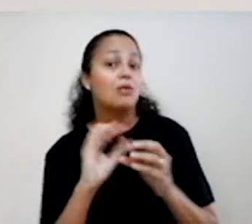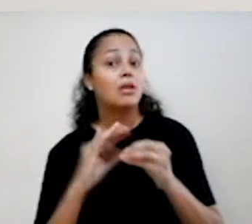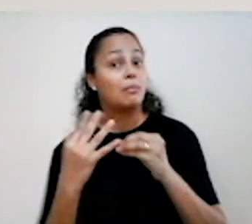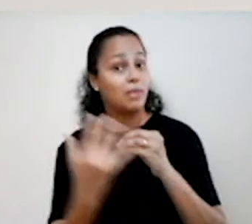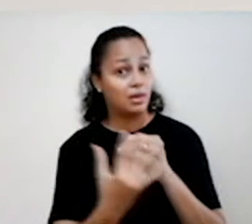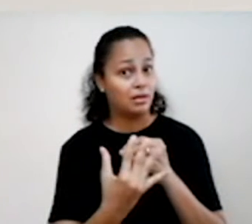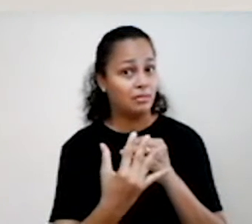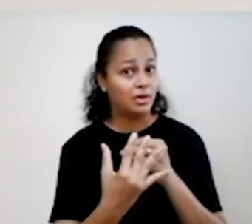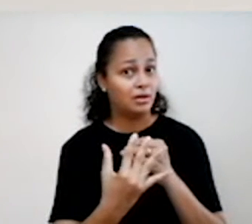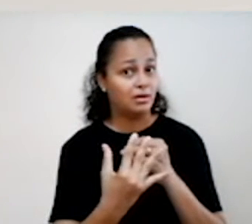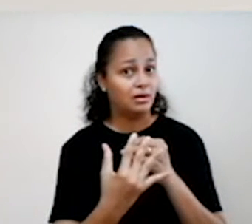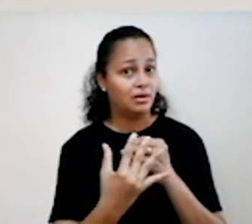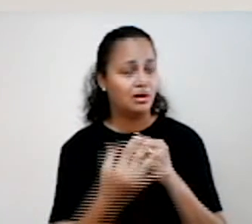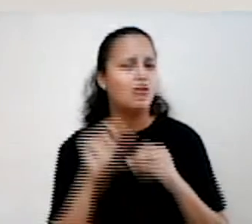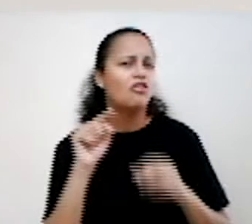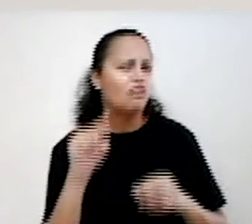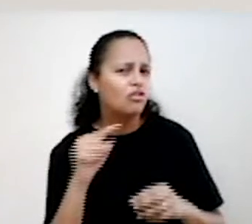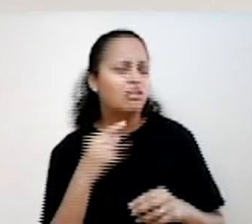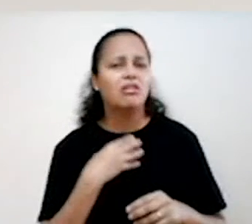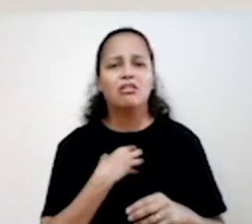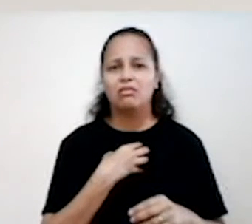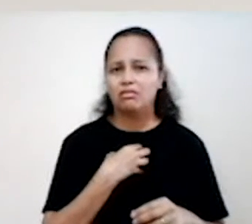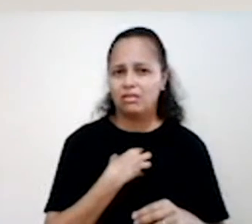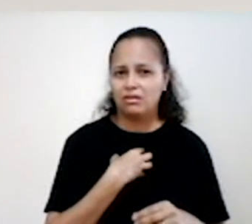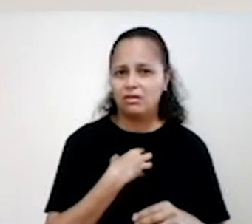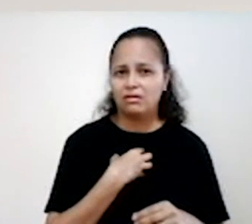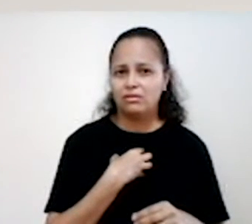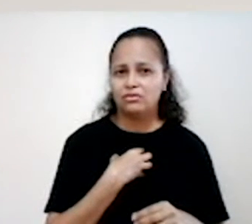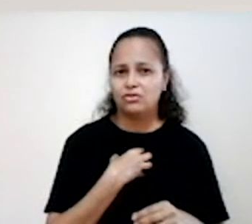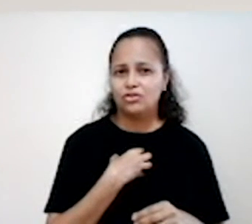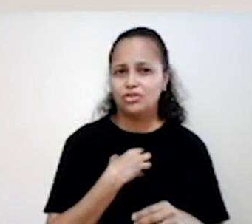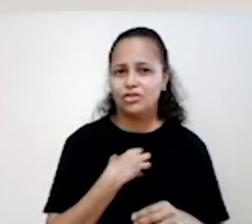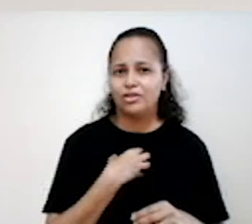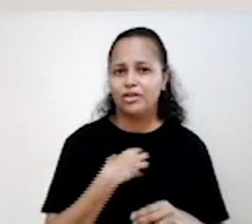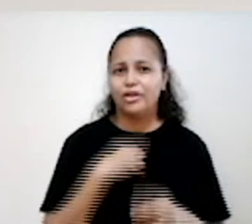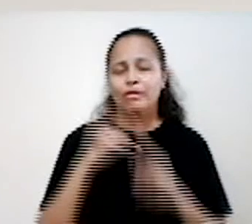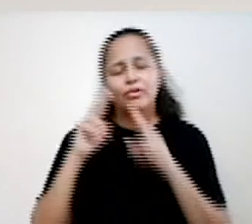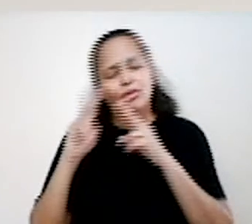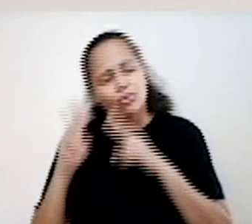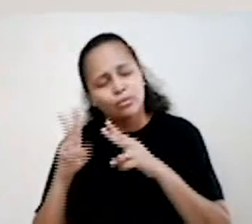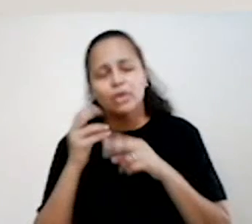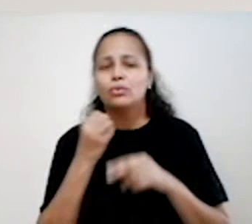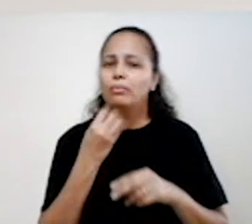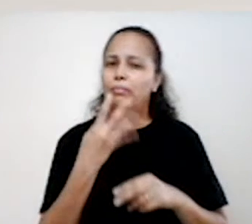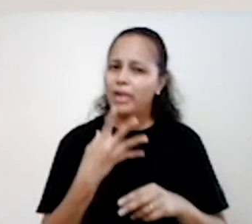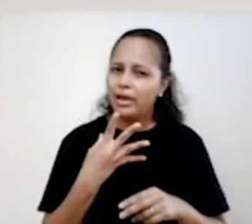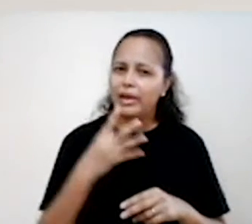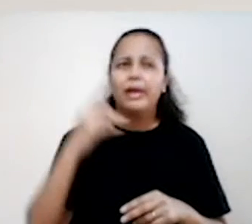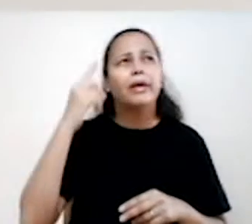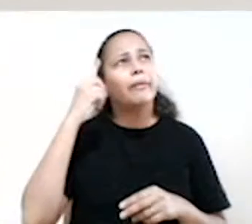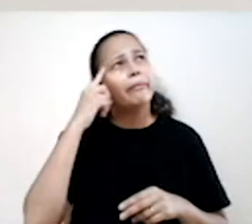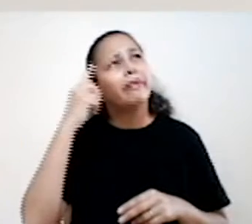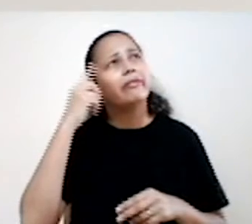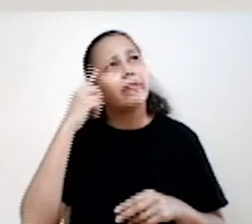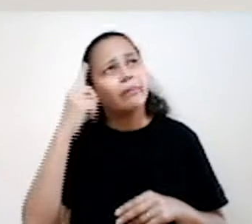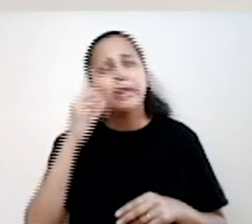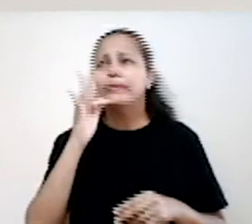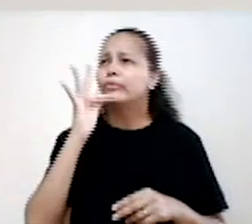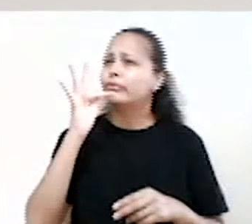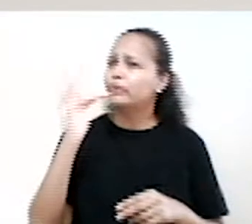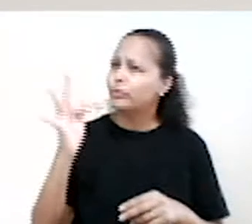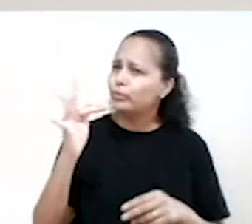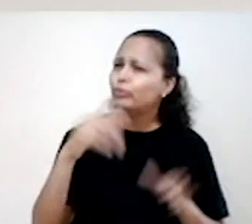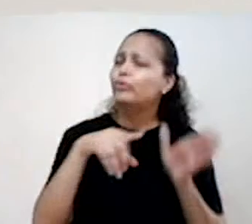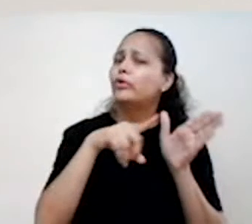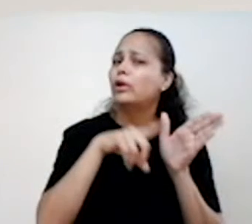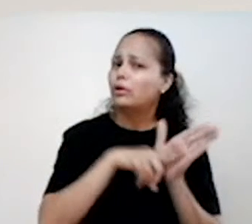durante essa pandemia? Você sente que não esteja dormindo bem, você tem pensamentos sobre o